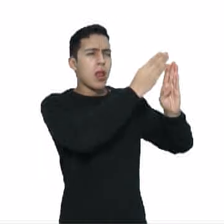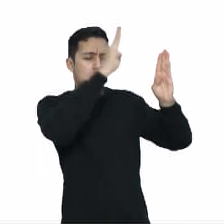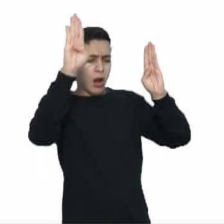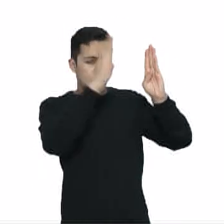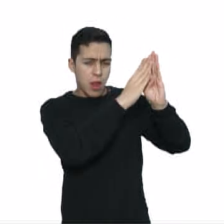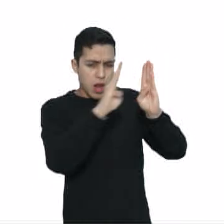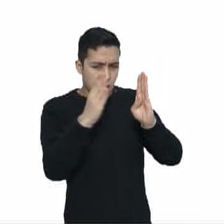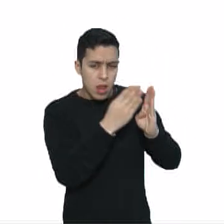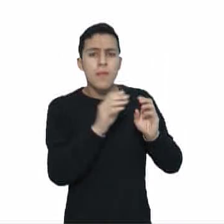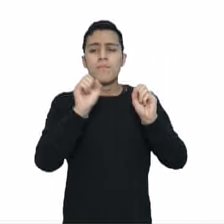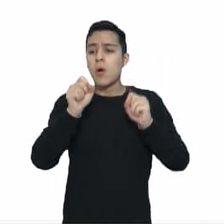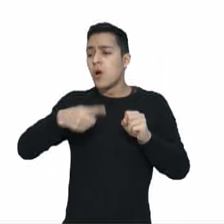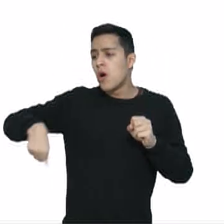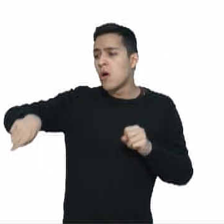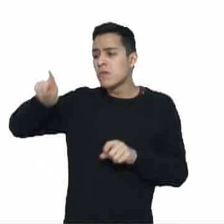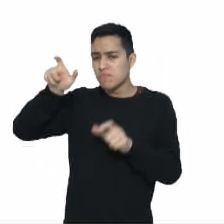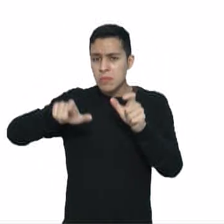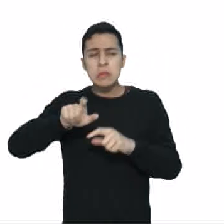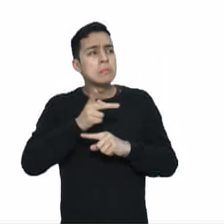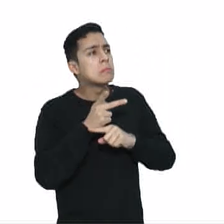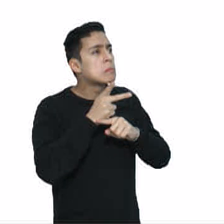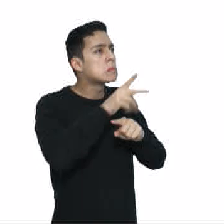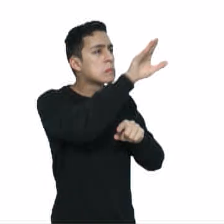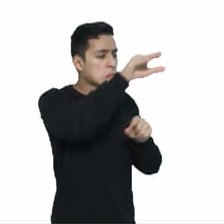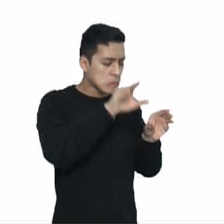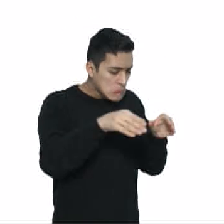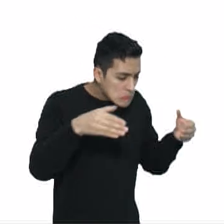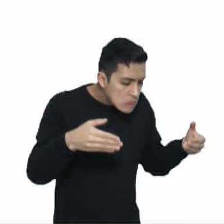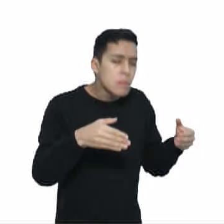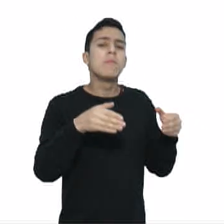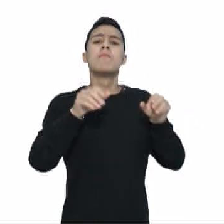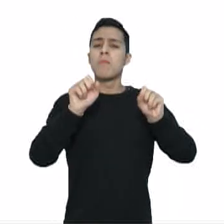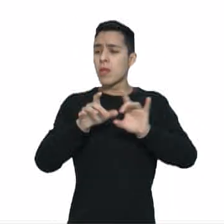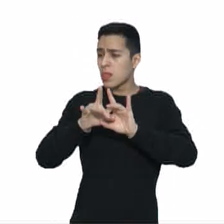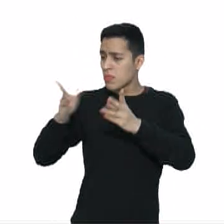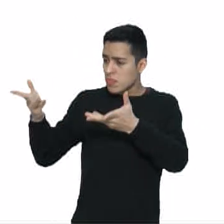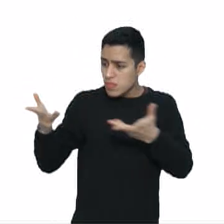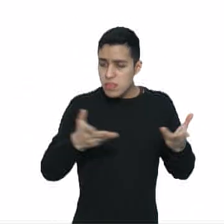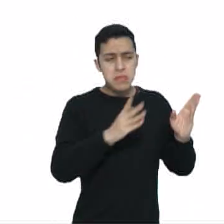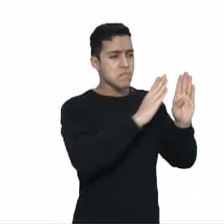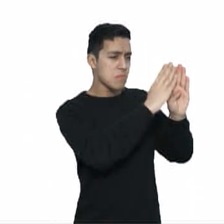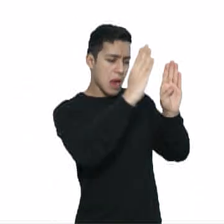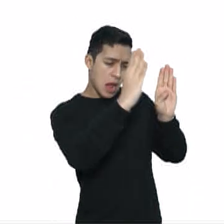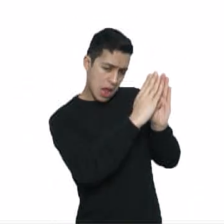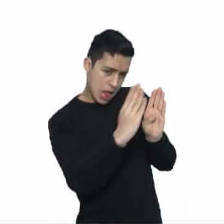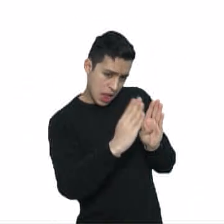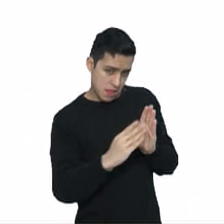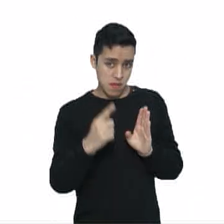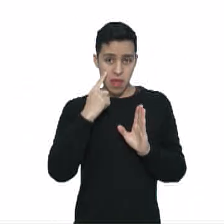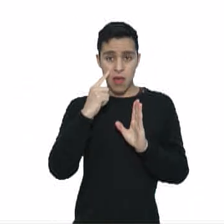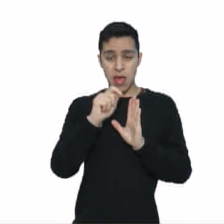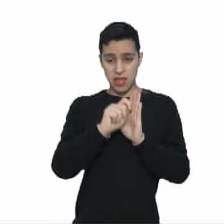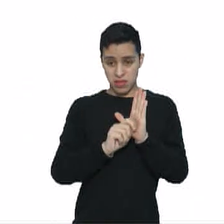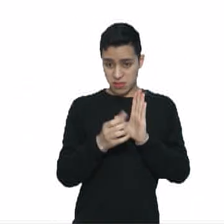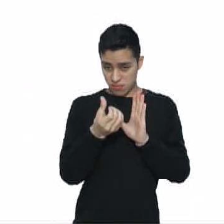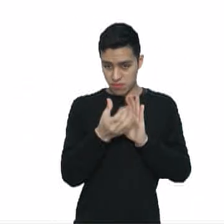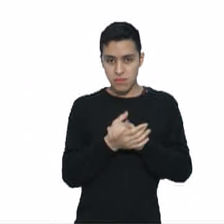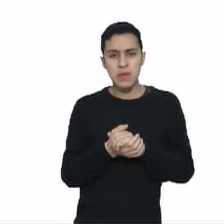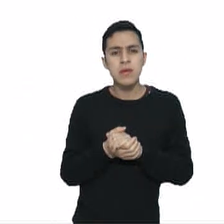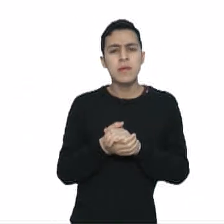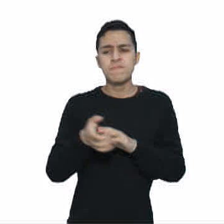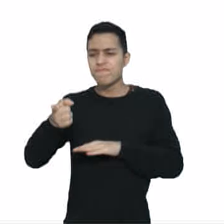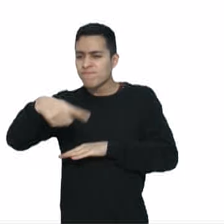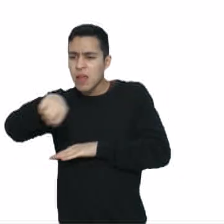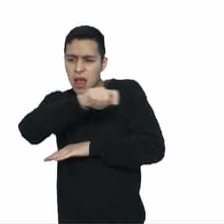disposição para consulta local. Os usuários têm acesso livre às estantes. Artigo 6º. Os alunos